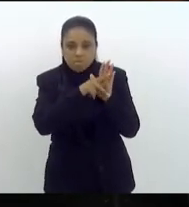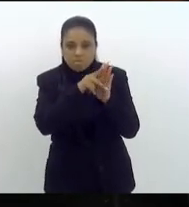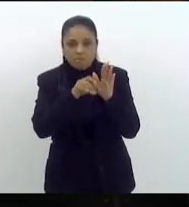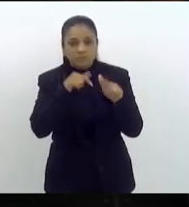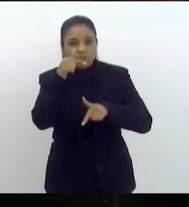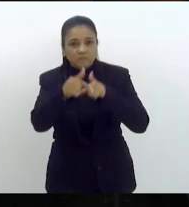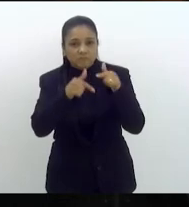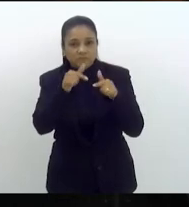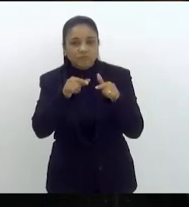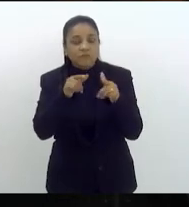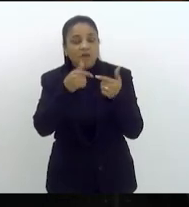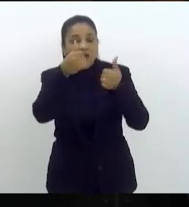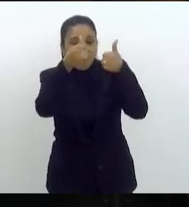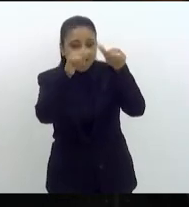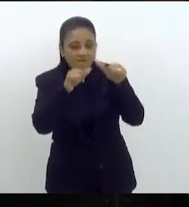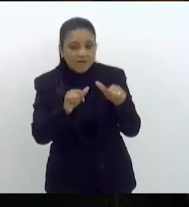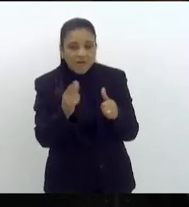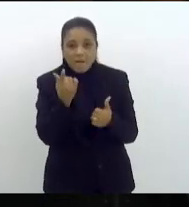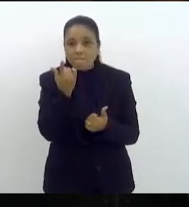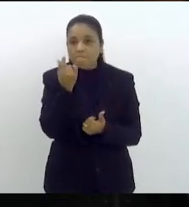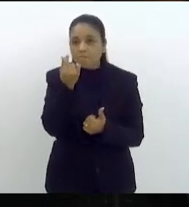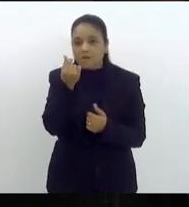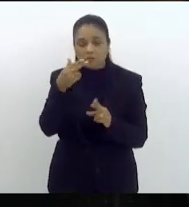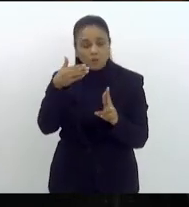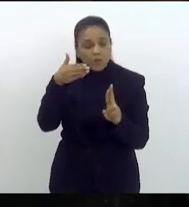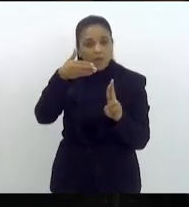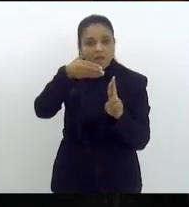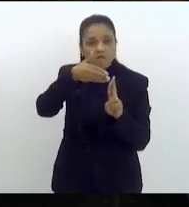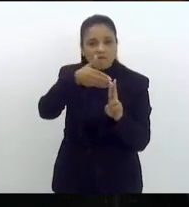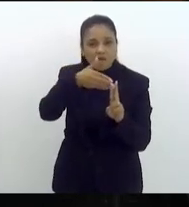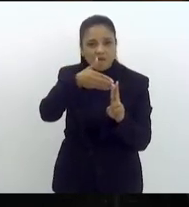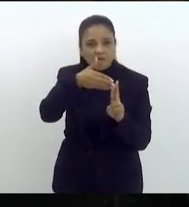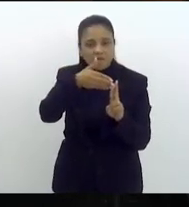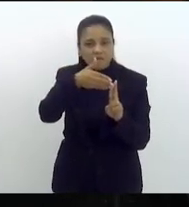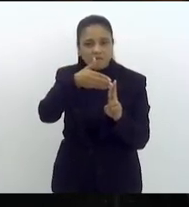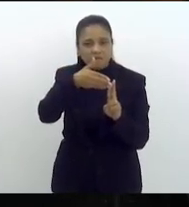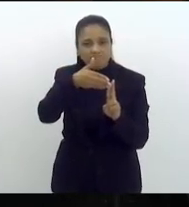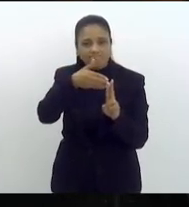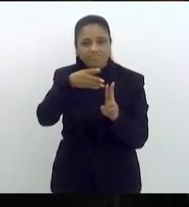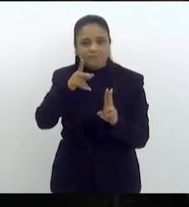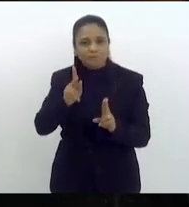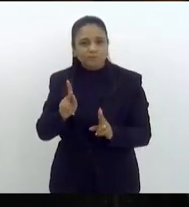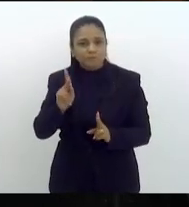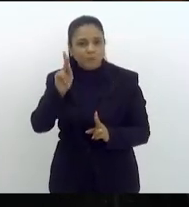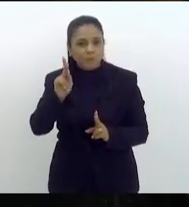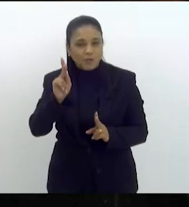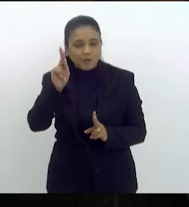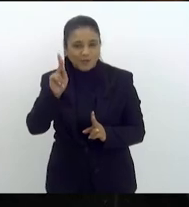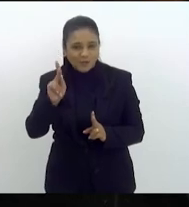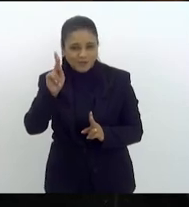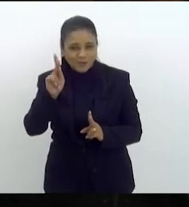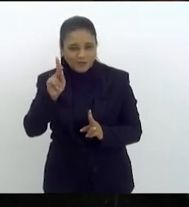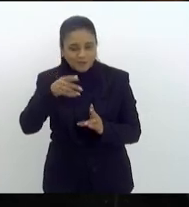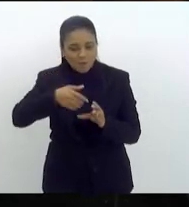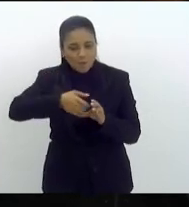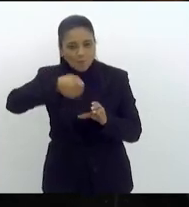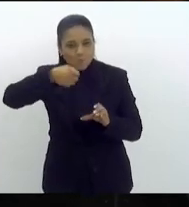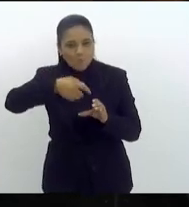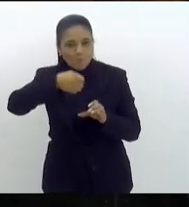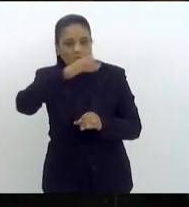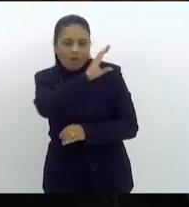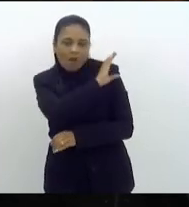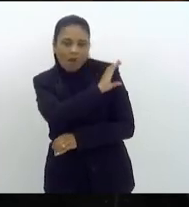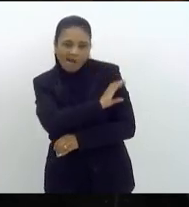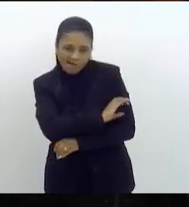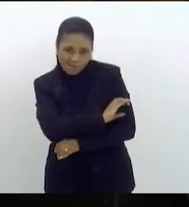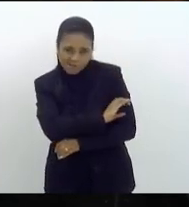os preços de referência praticados nas correntes de petróleo extraídas por campo